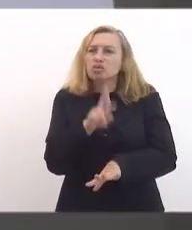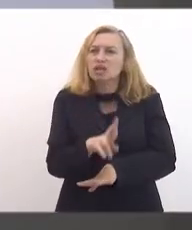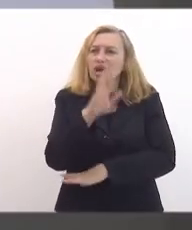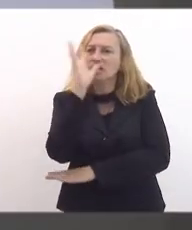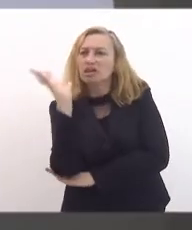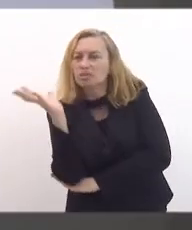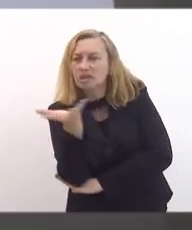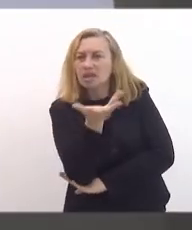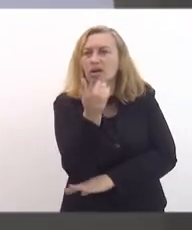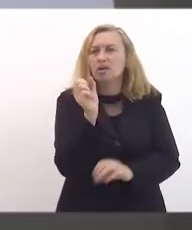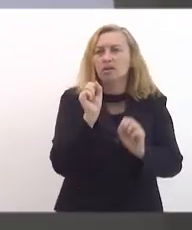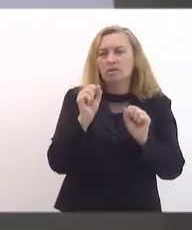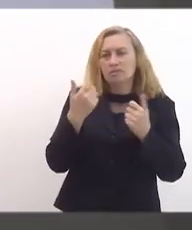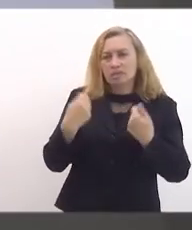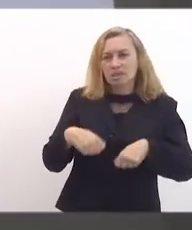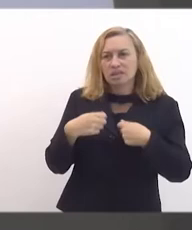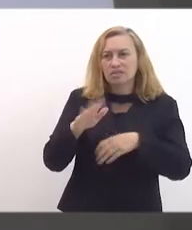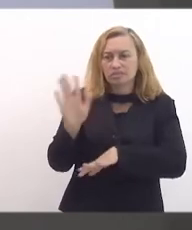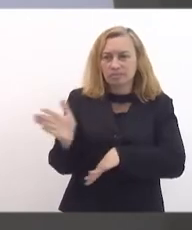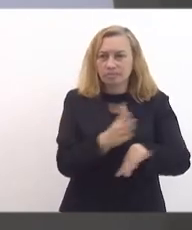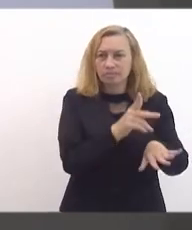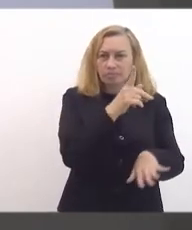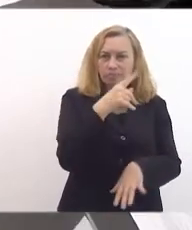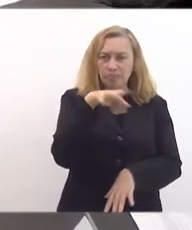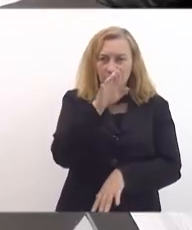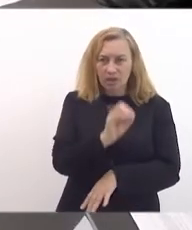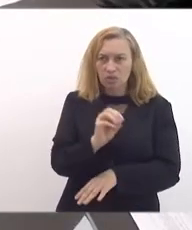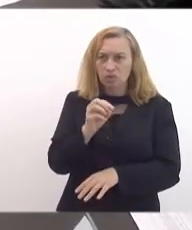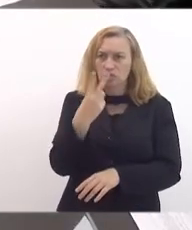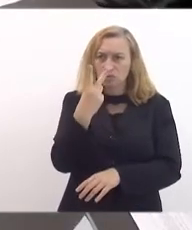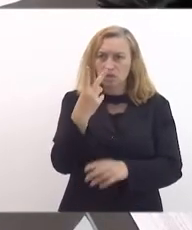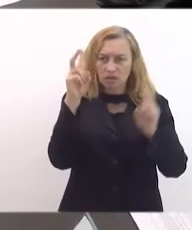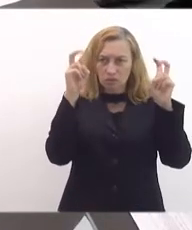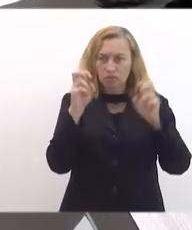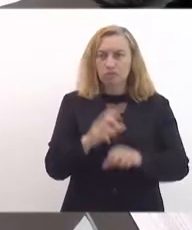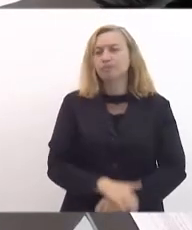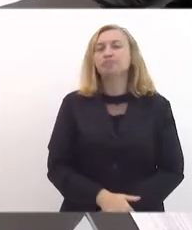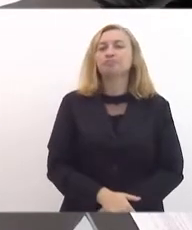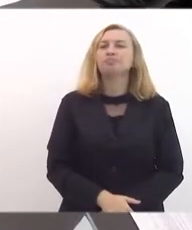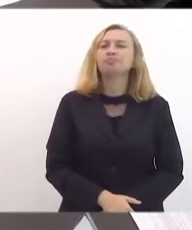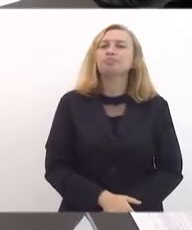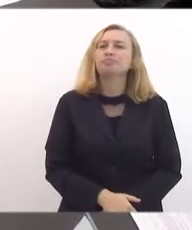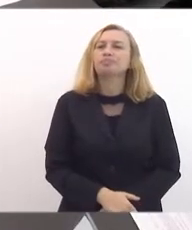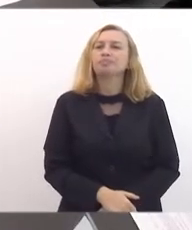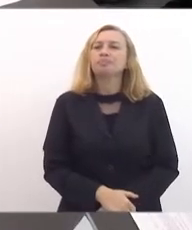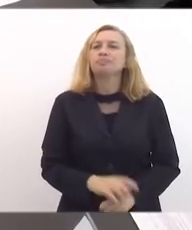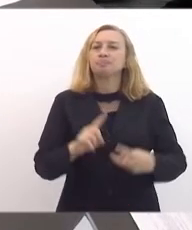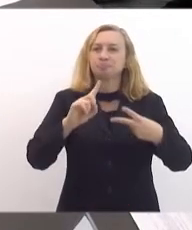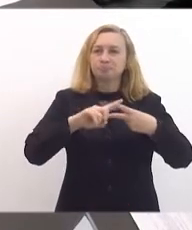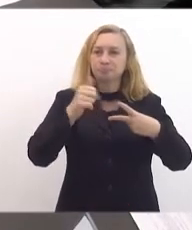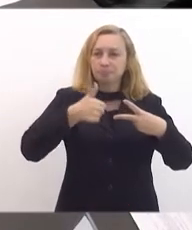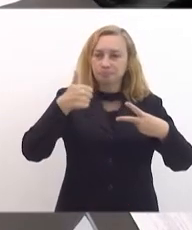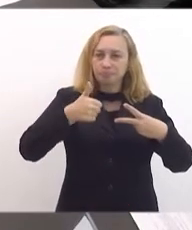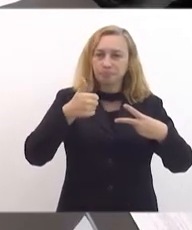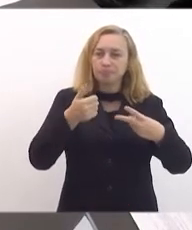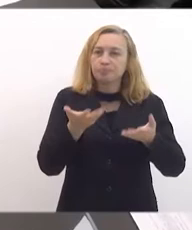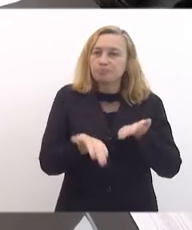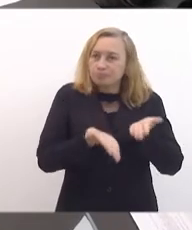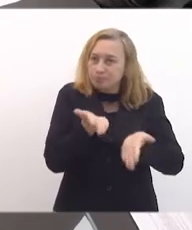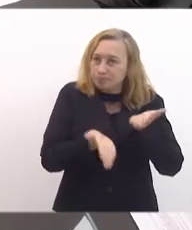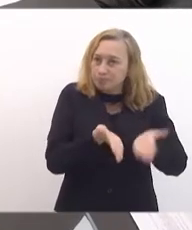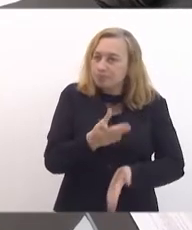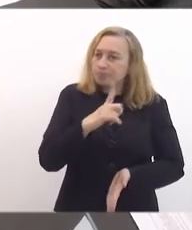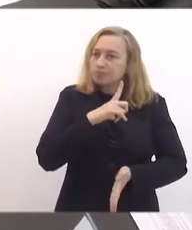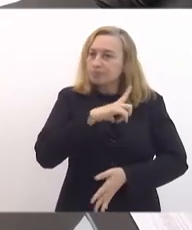ambiental precisar de Pedro duas duas questões G1 é uma dos cuidados que a gente tem